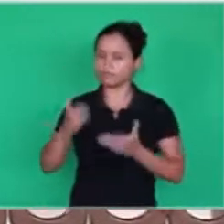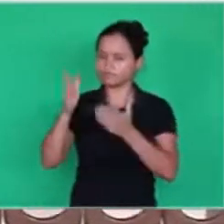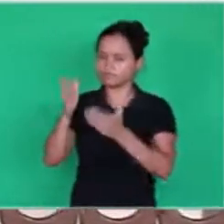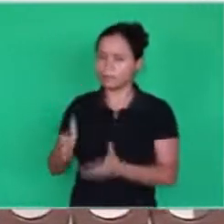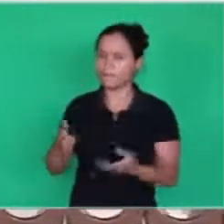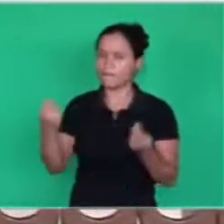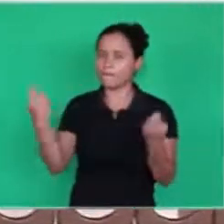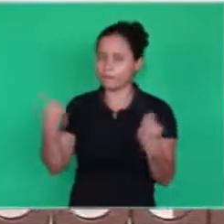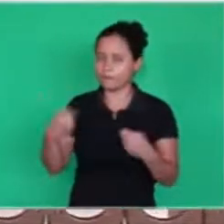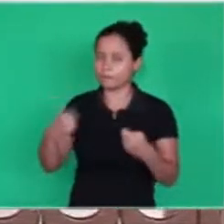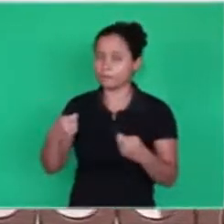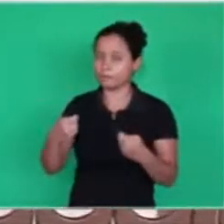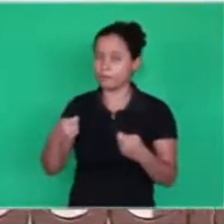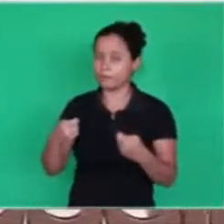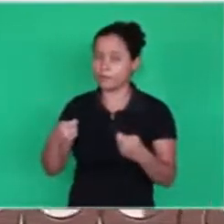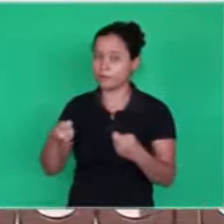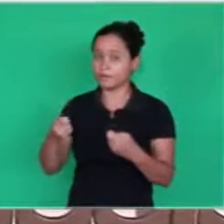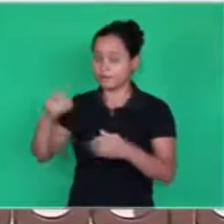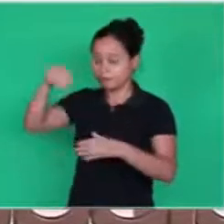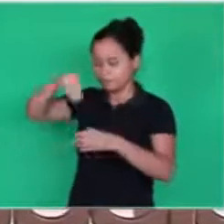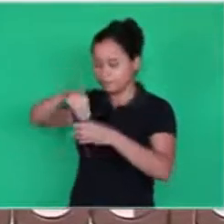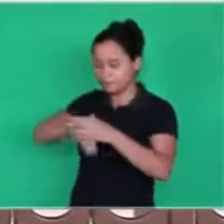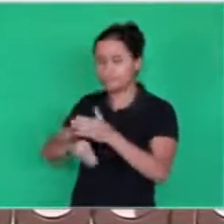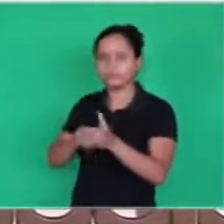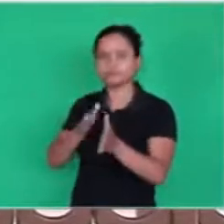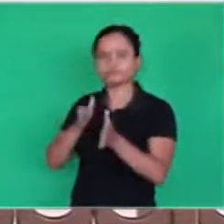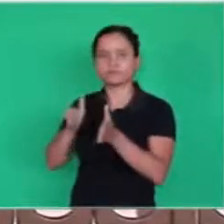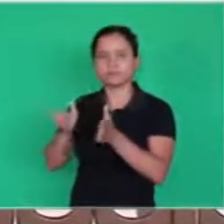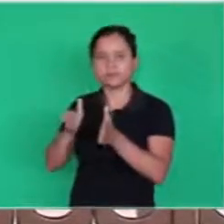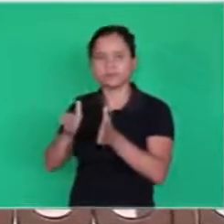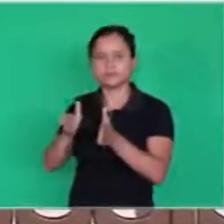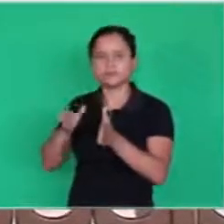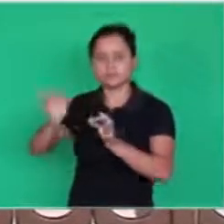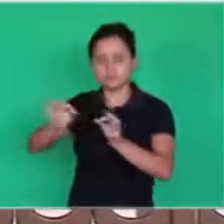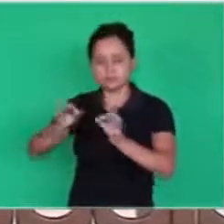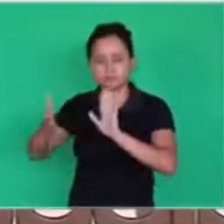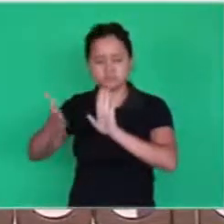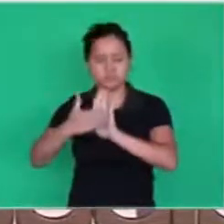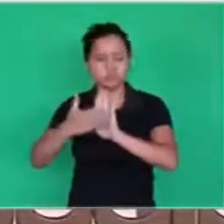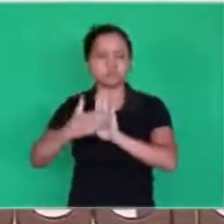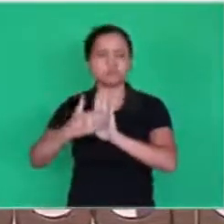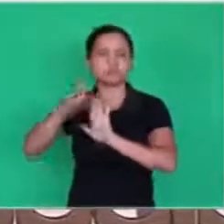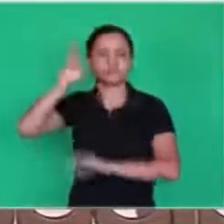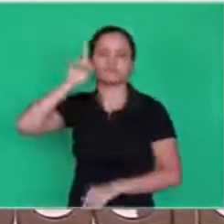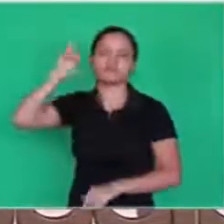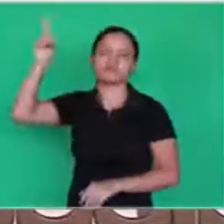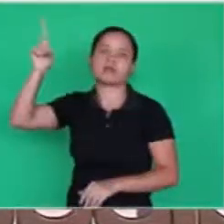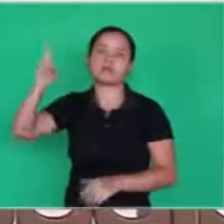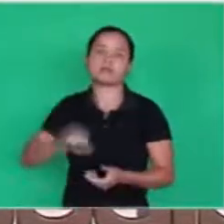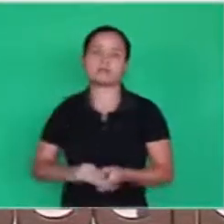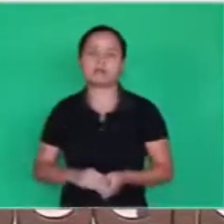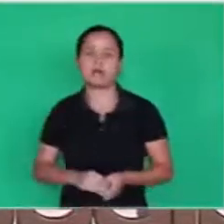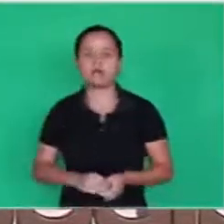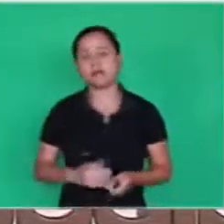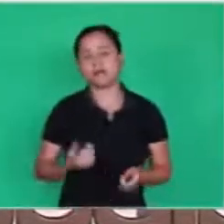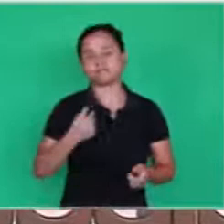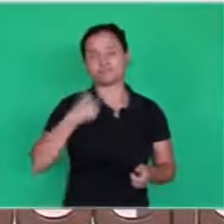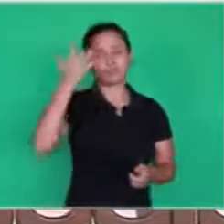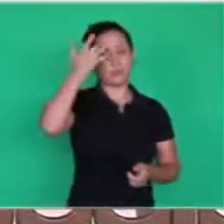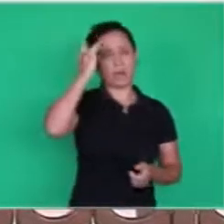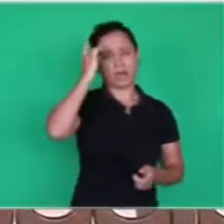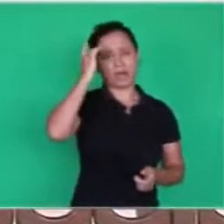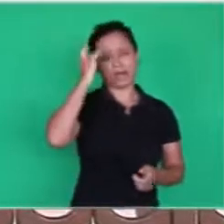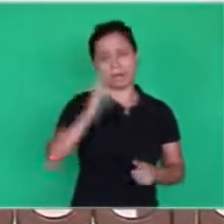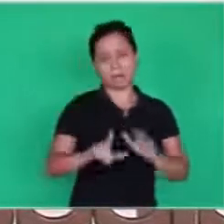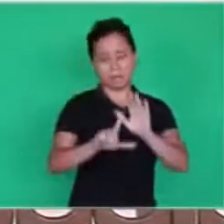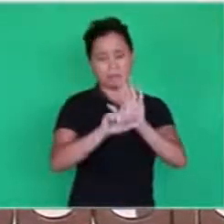projeto. Ah não, eu acho que eu agora, pelas leis de questão da física, eu acho que eu vou chegar